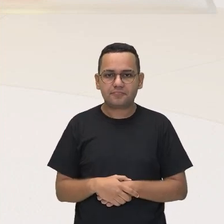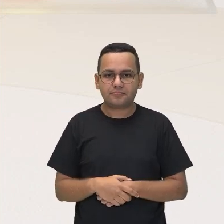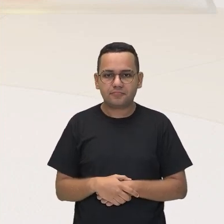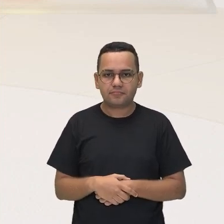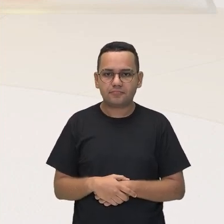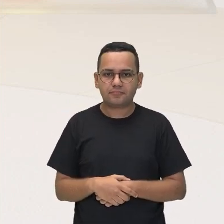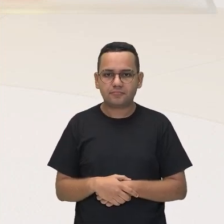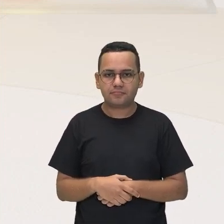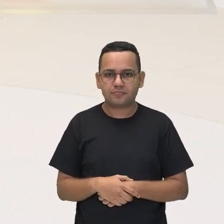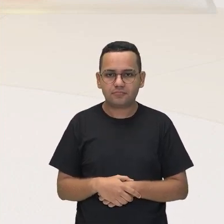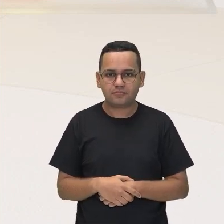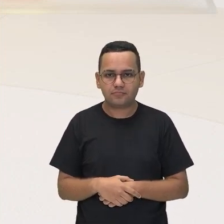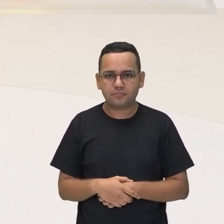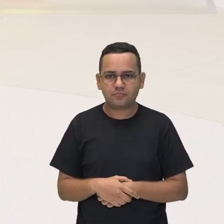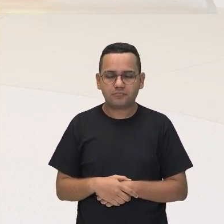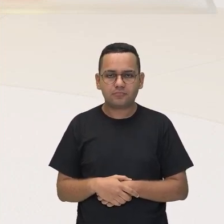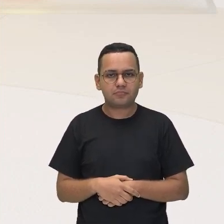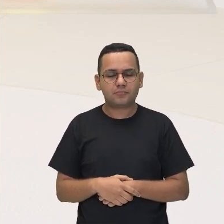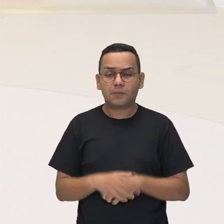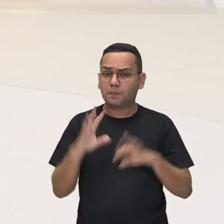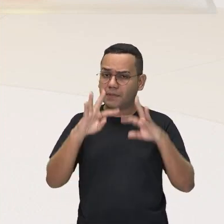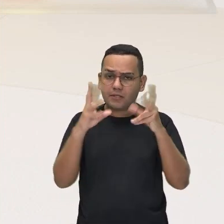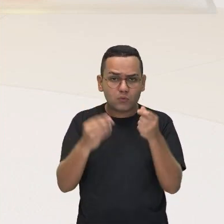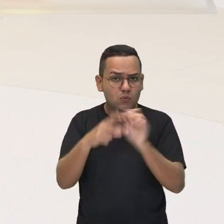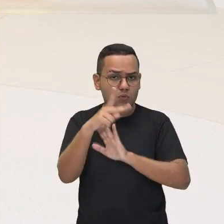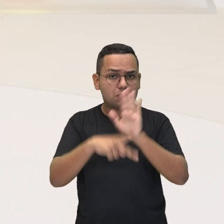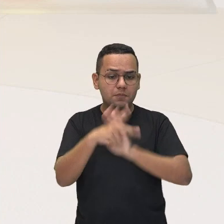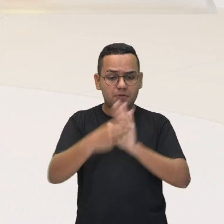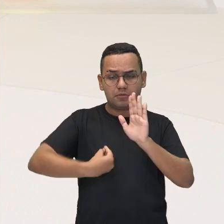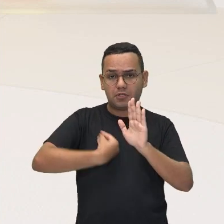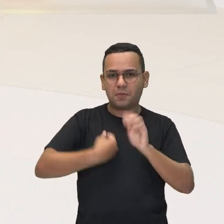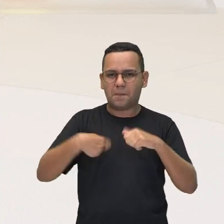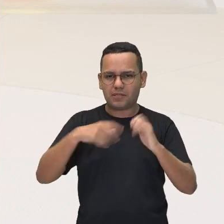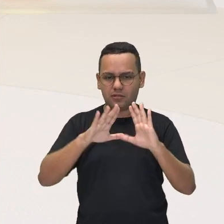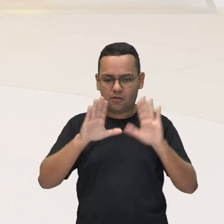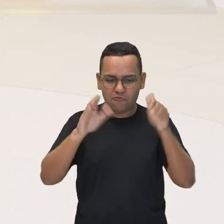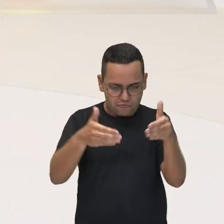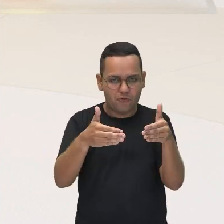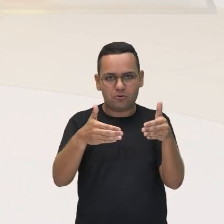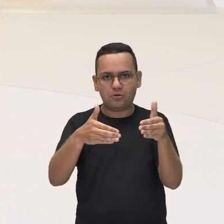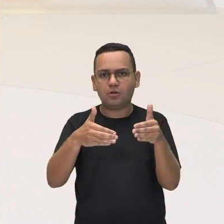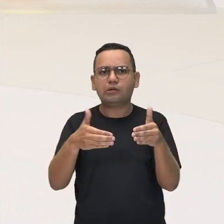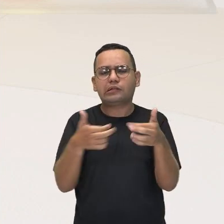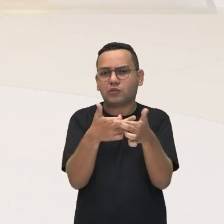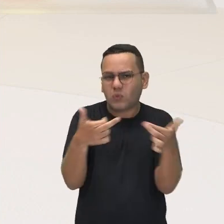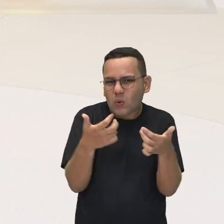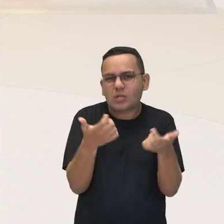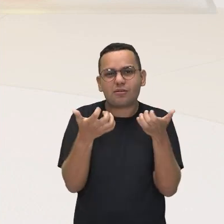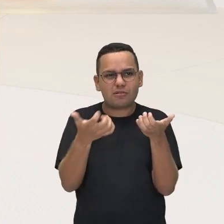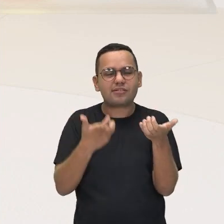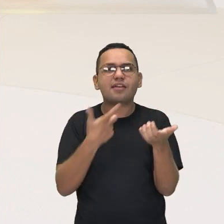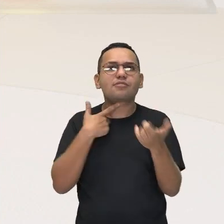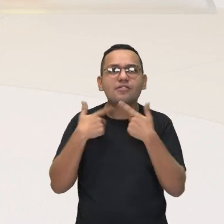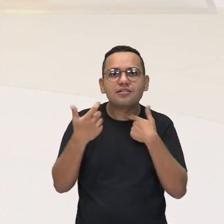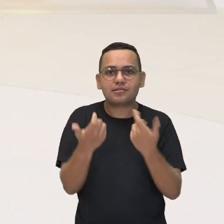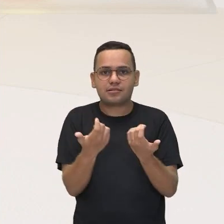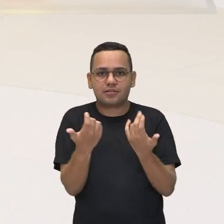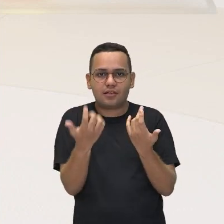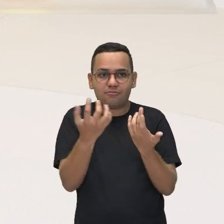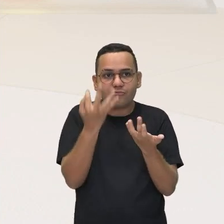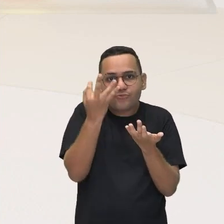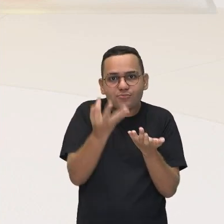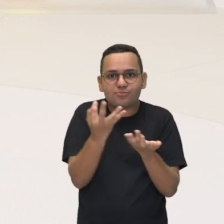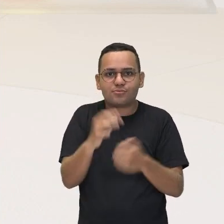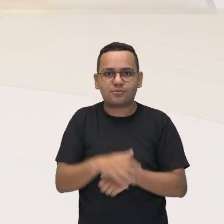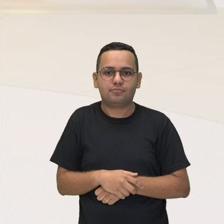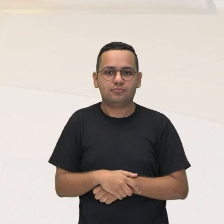Na verdade, para todos os nossos projetos, né? A gente sempre precisa ter o foco naquilo que eu quero. Eu quero isso. A gente vem falando